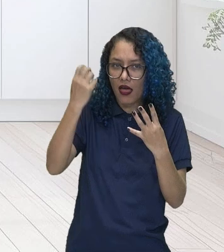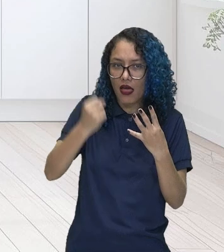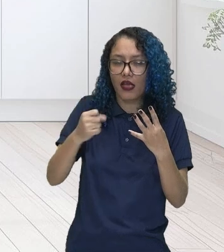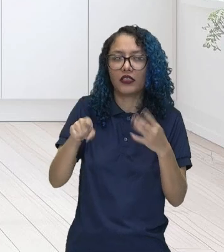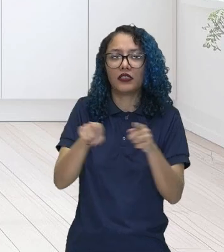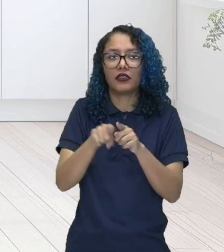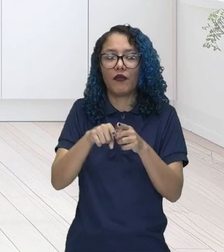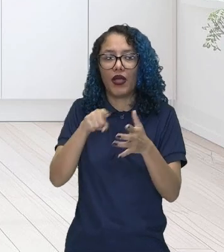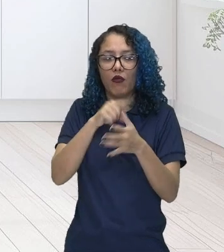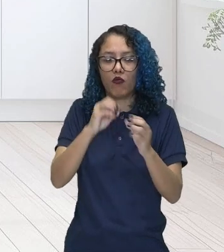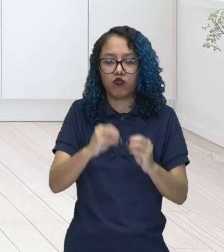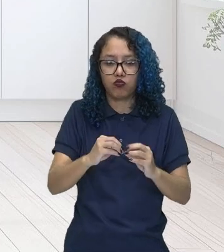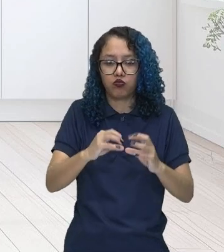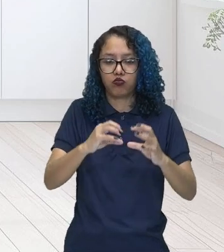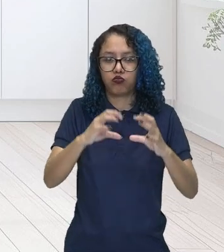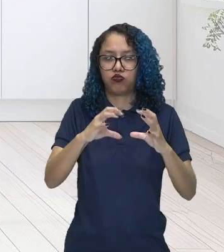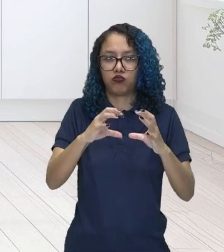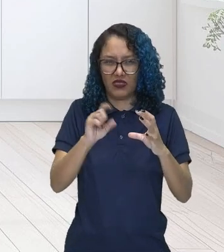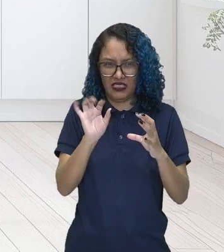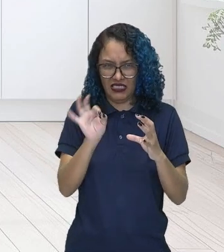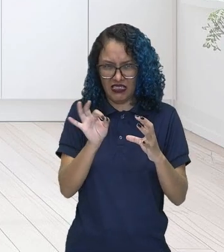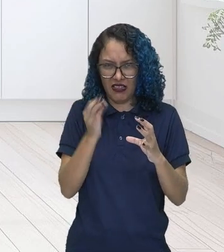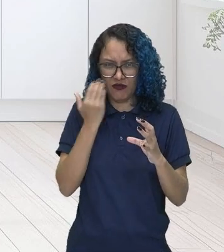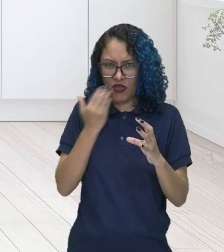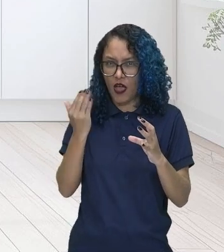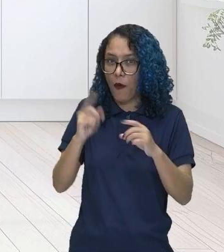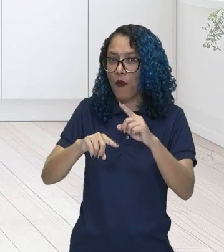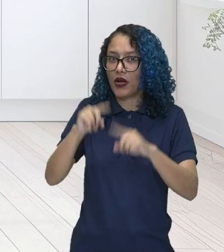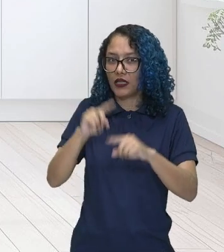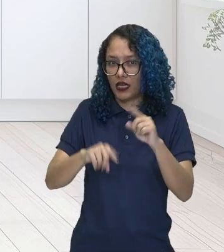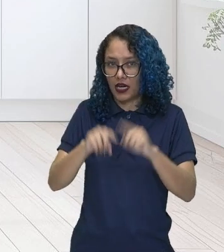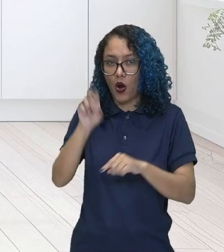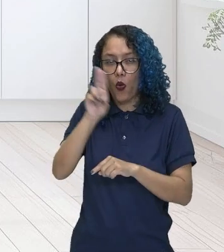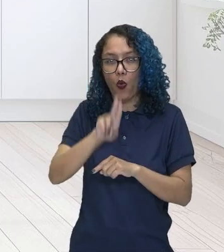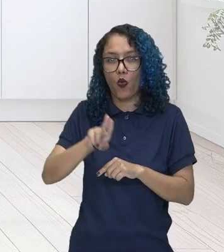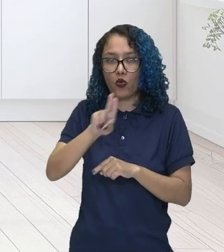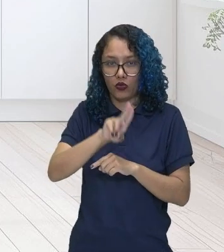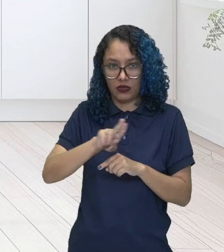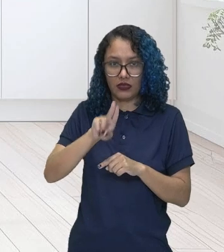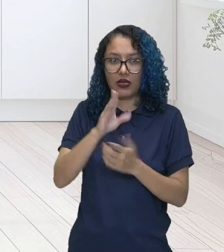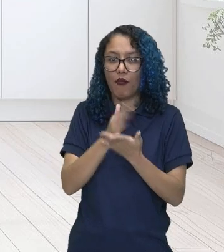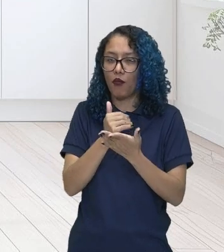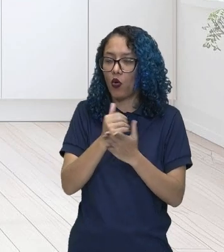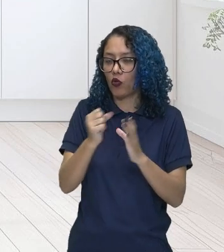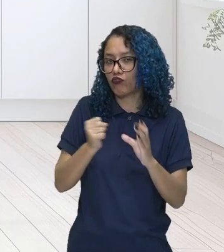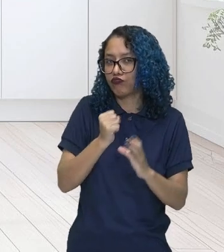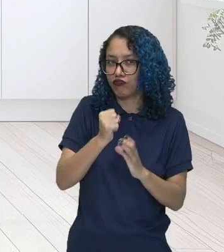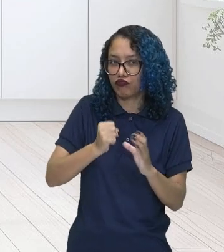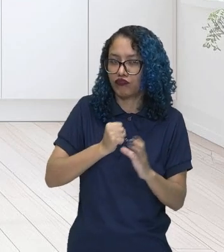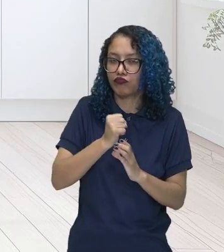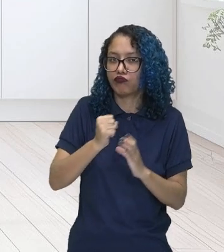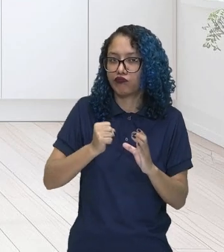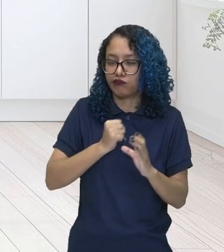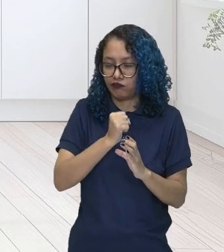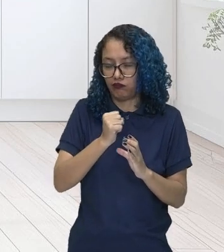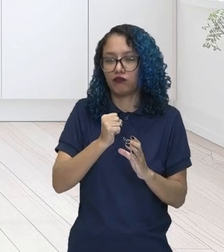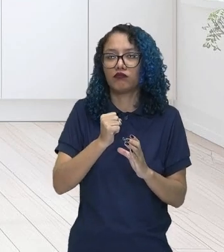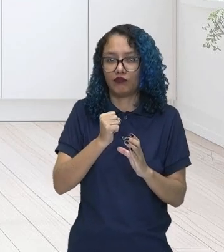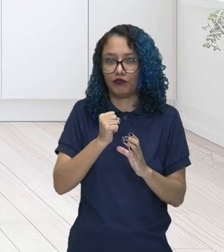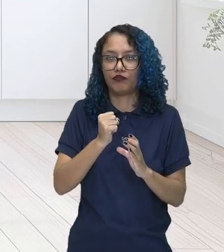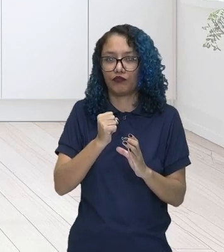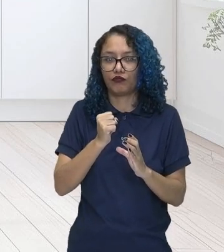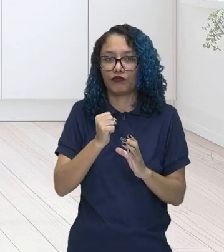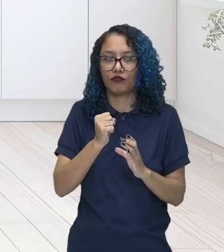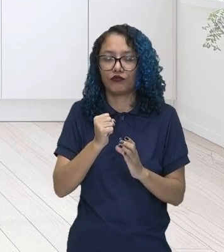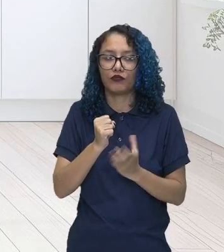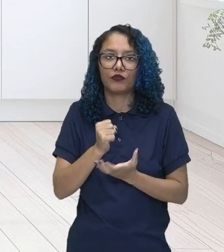do fermento. Esses são os ingredientes, né, que a gente utiliza para